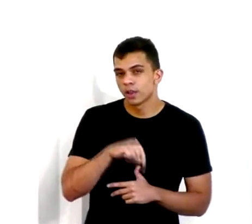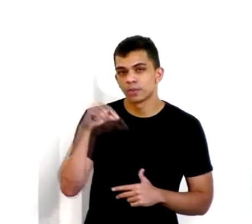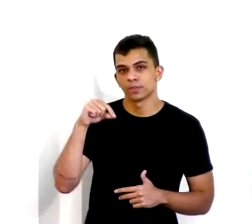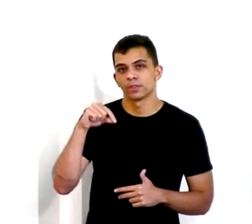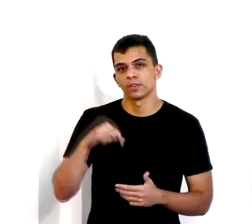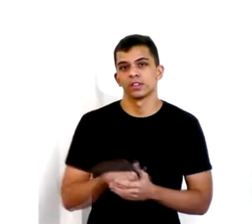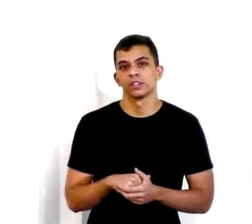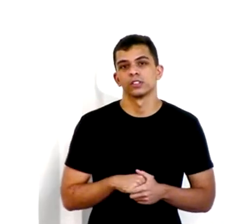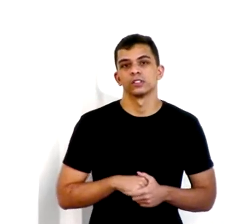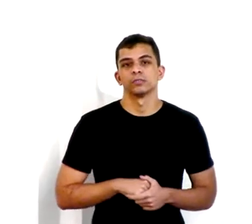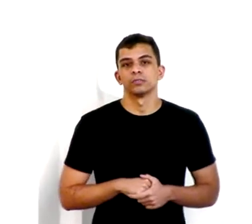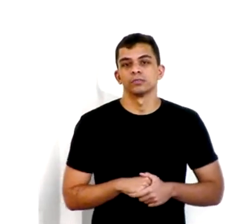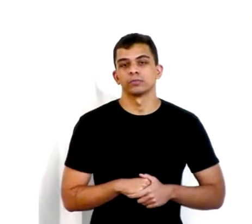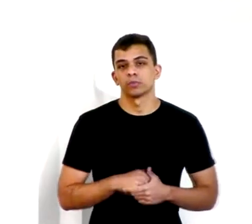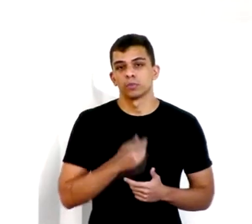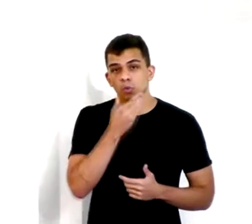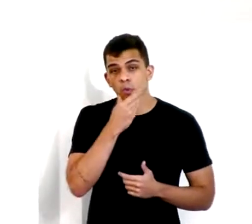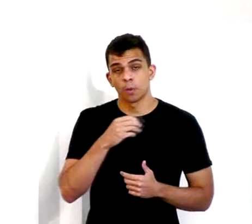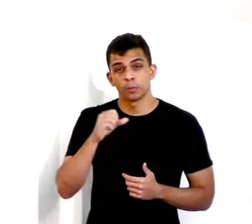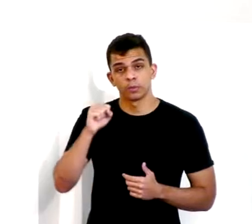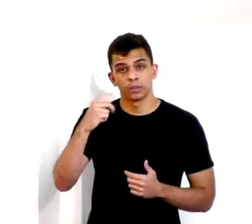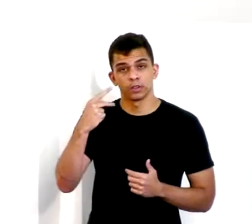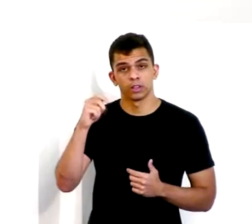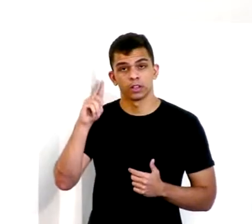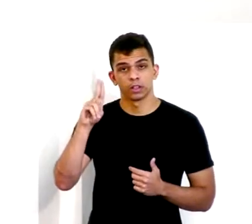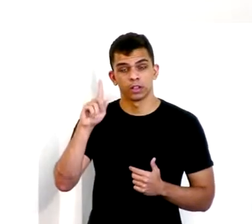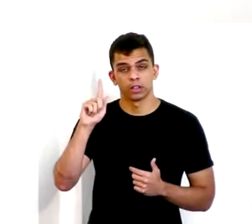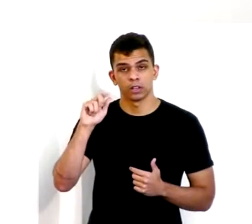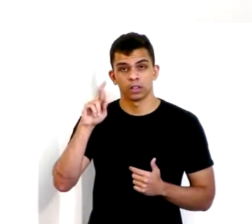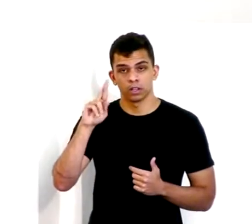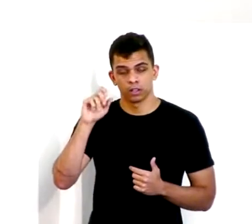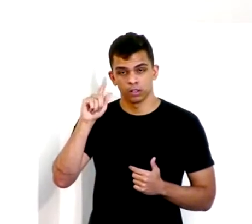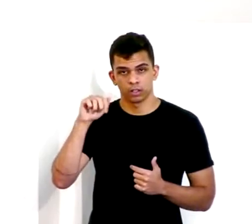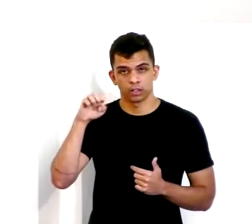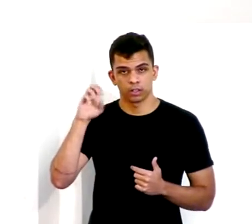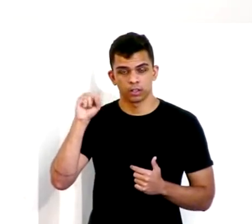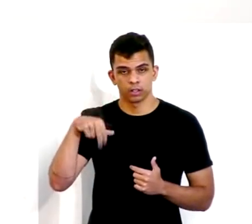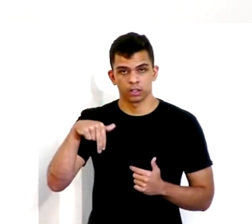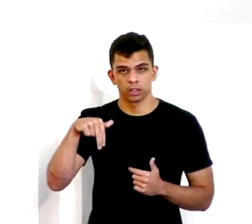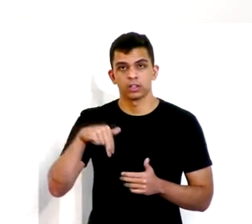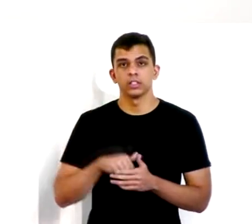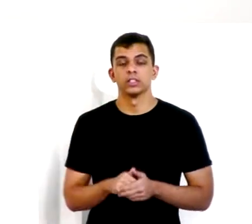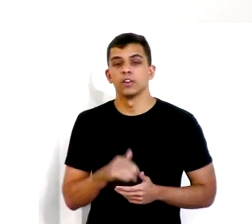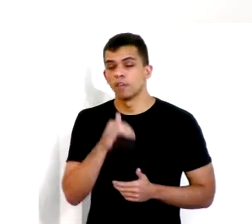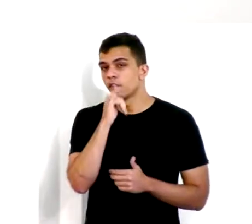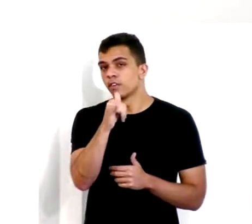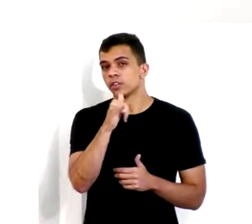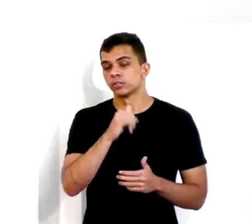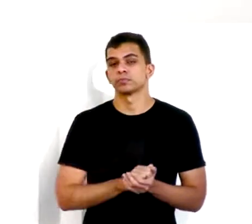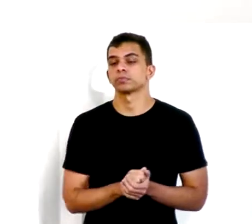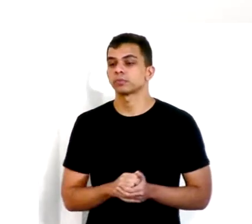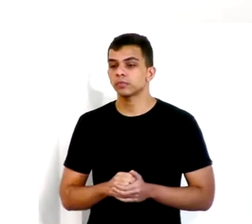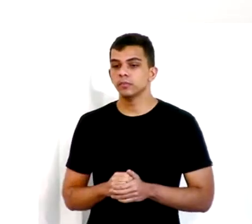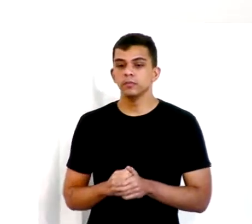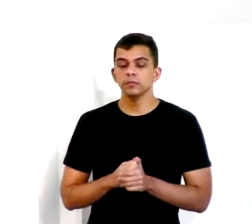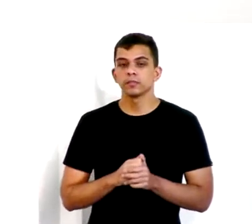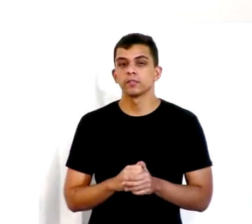Spurgeon, mais uma vez, a respeito disso, escreveu, abre aspas: há um tempo designado